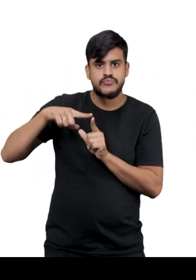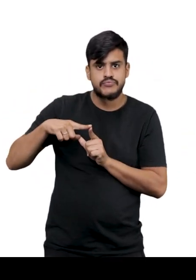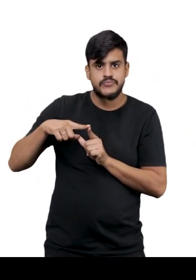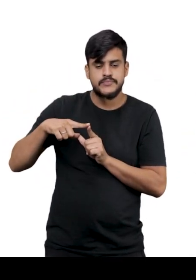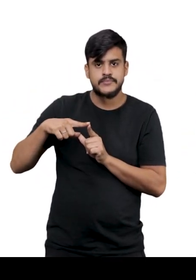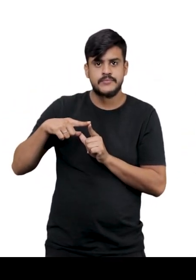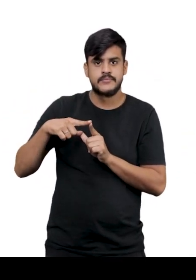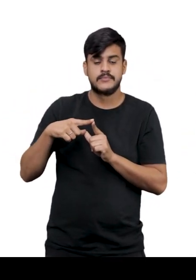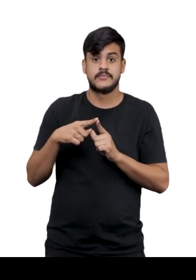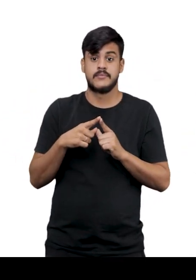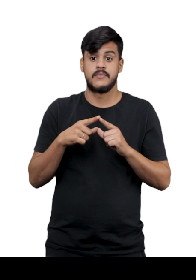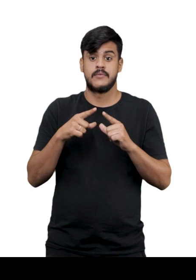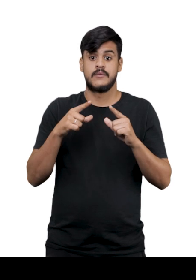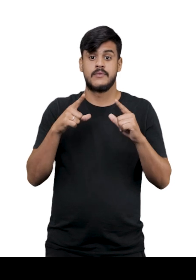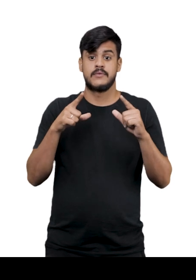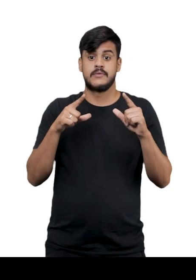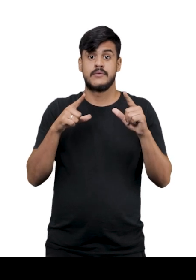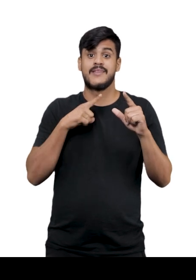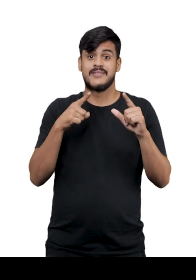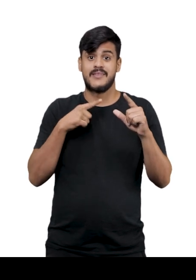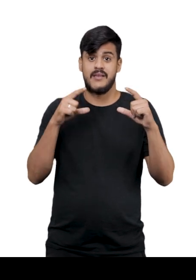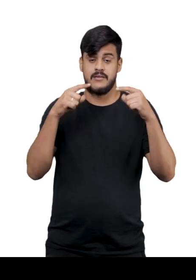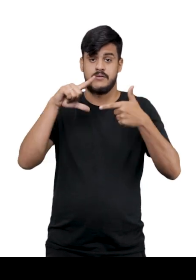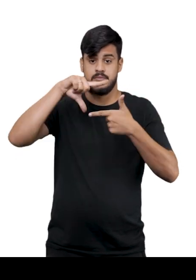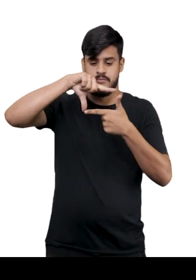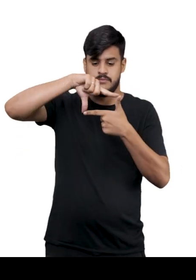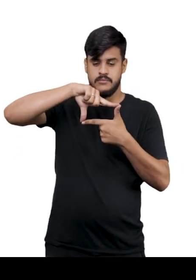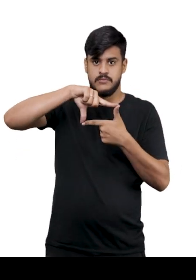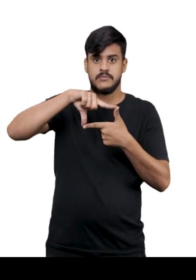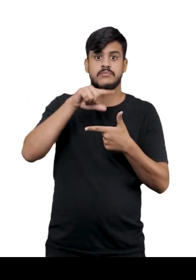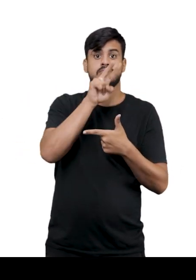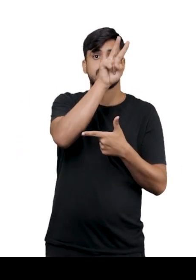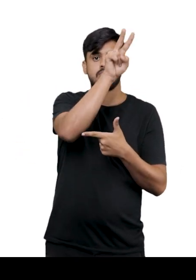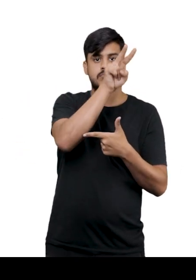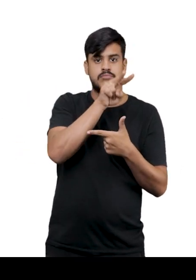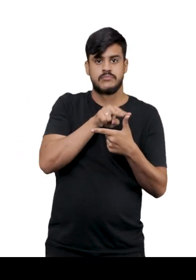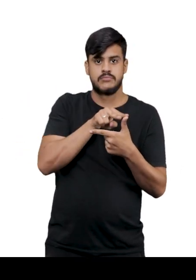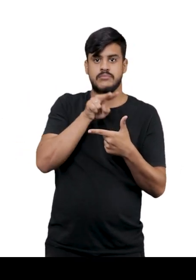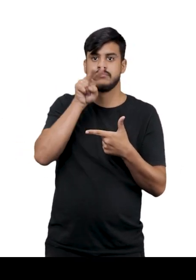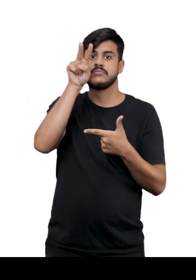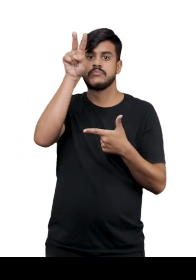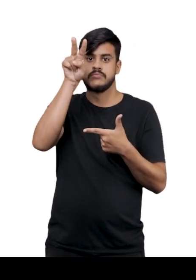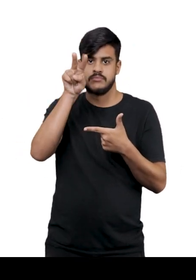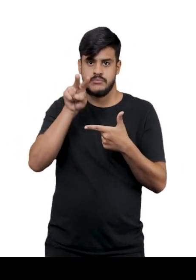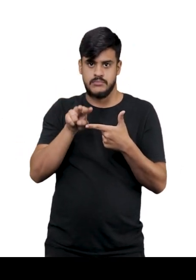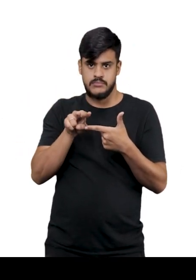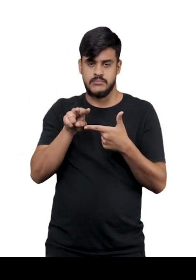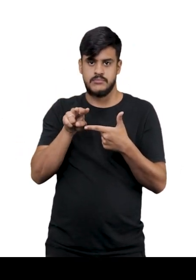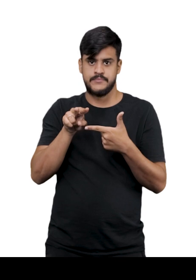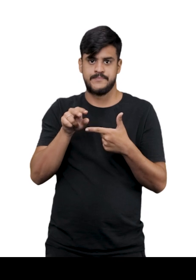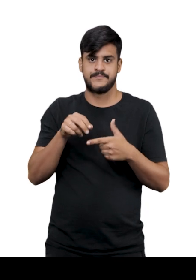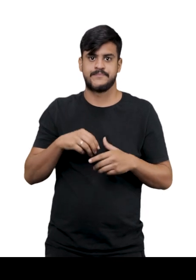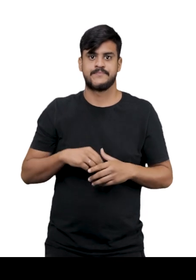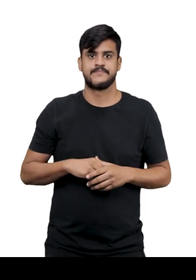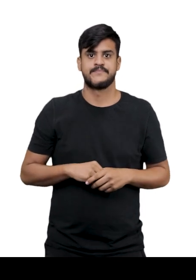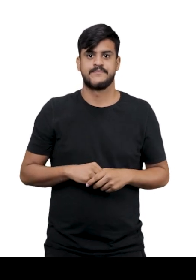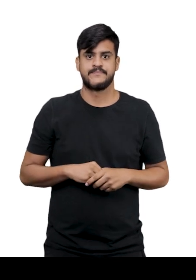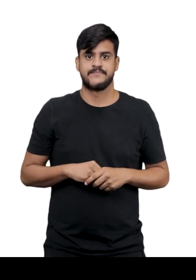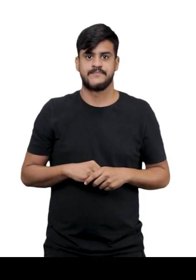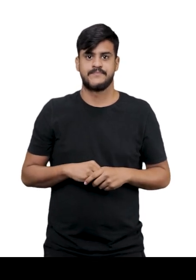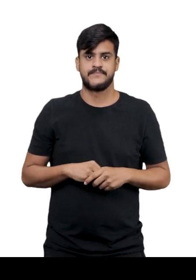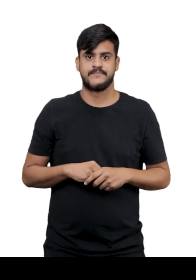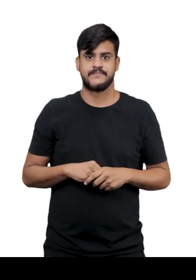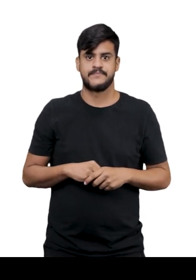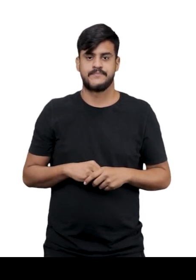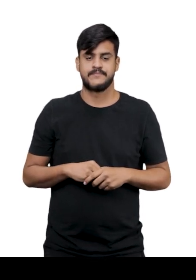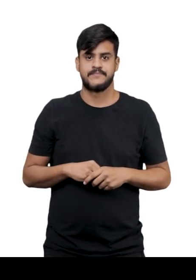sequência vertical. Acima da forma, 2 linhas verticais paralelas se estendem a partir da